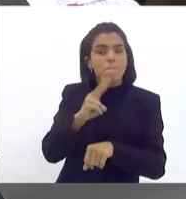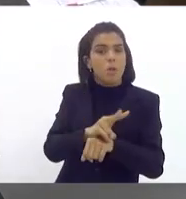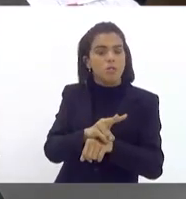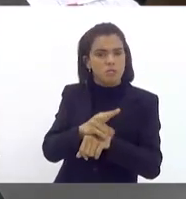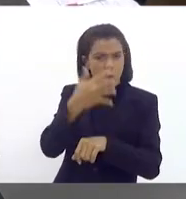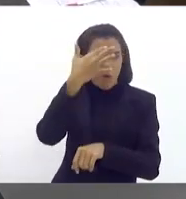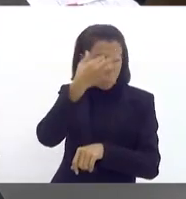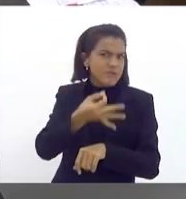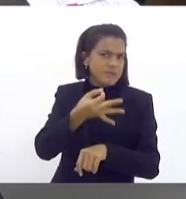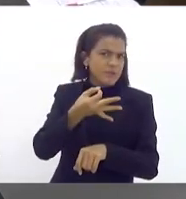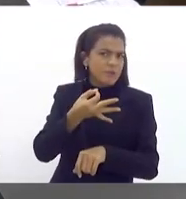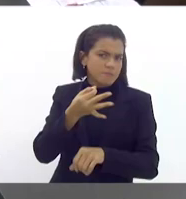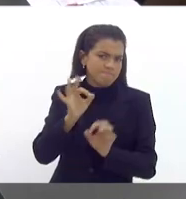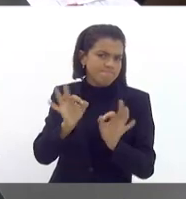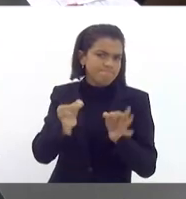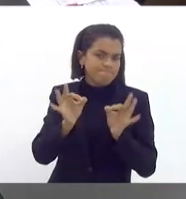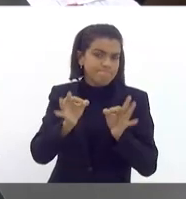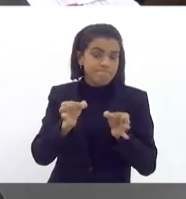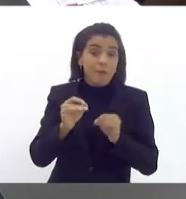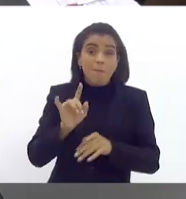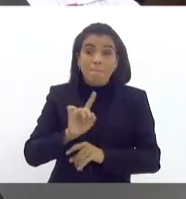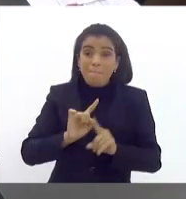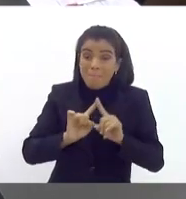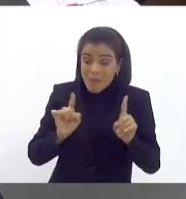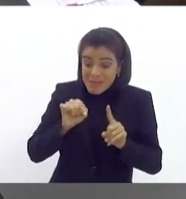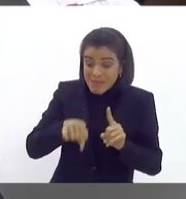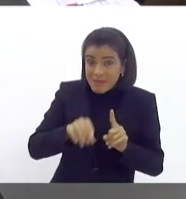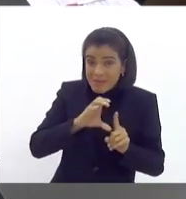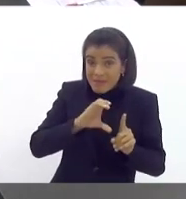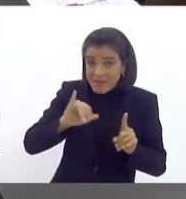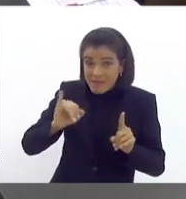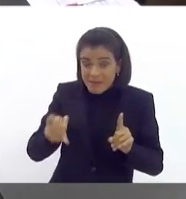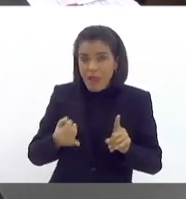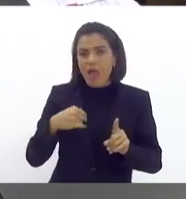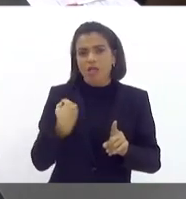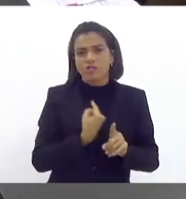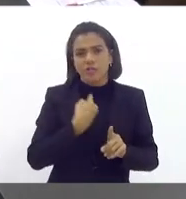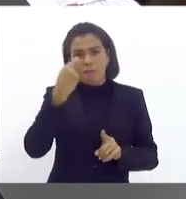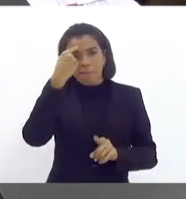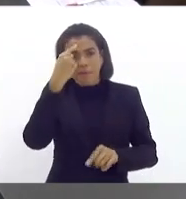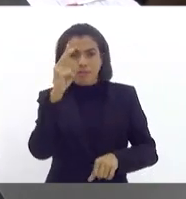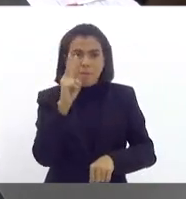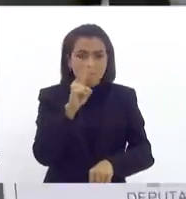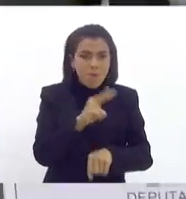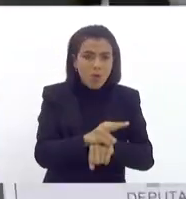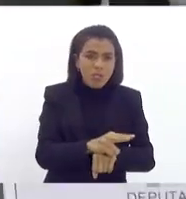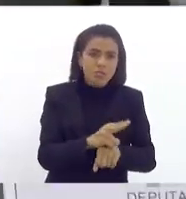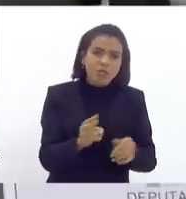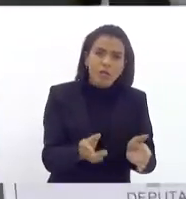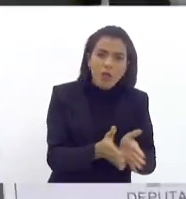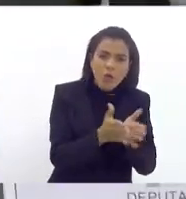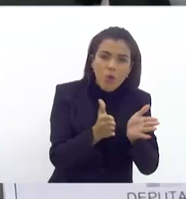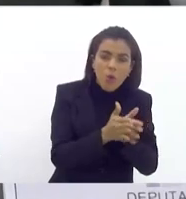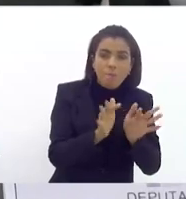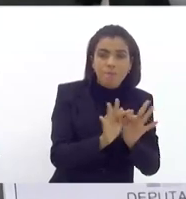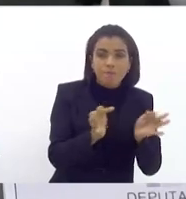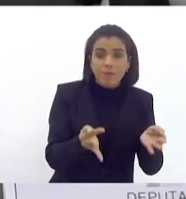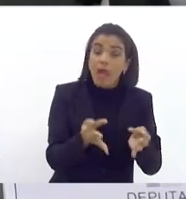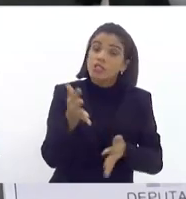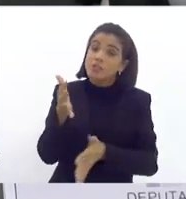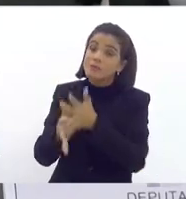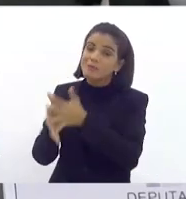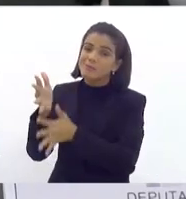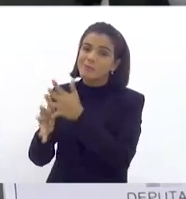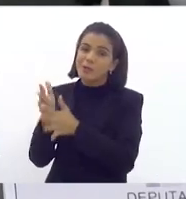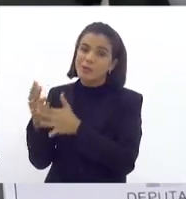convicção, são mais vulneráveis. Tenho convicção. Essa é a ideia. Mas aqui, naquilo que a gente pensa em proteger o mais vulnerável... Você acaba prejudicando setores, pode ser. A lei,